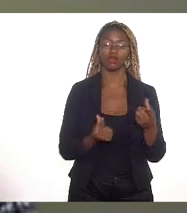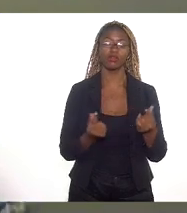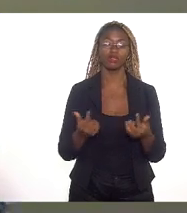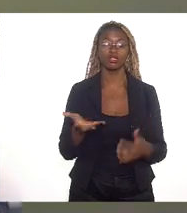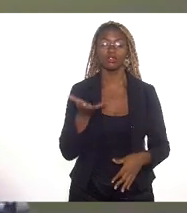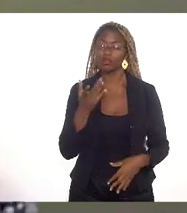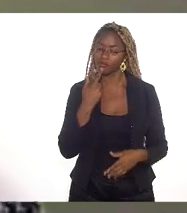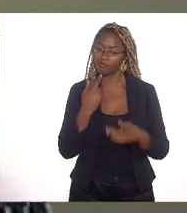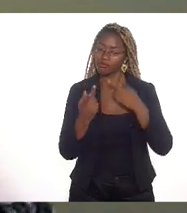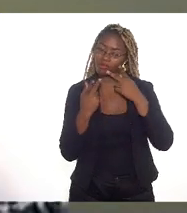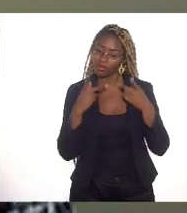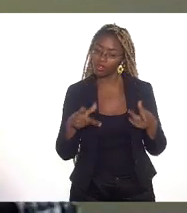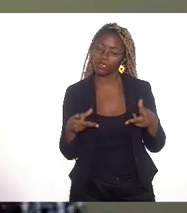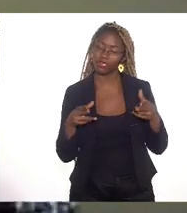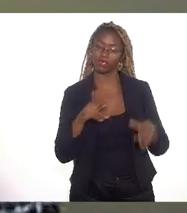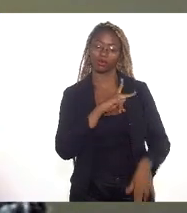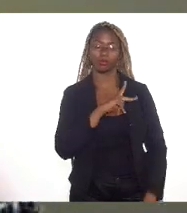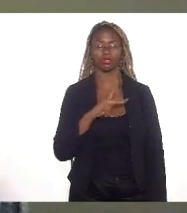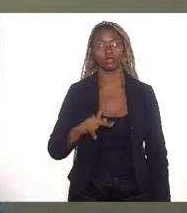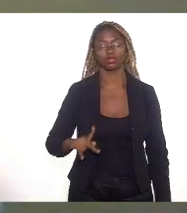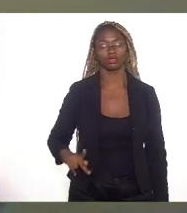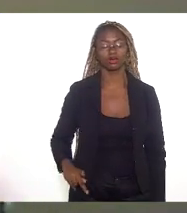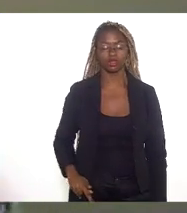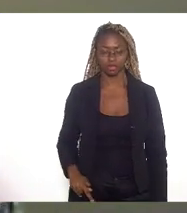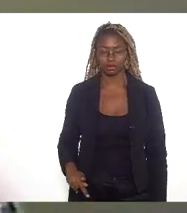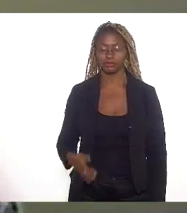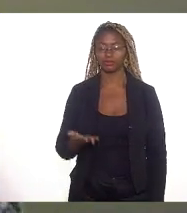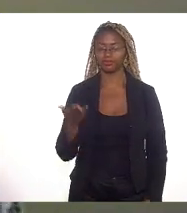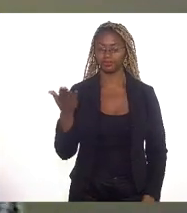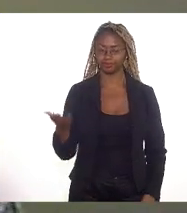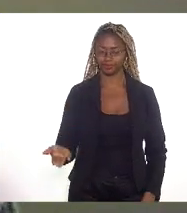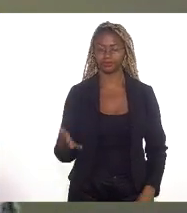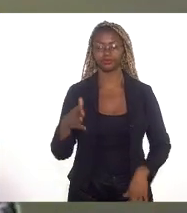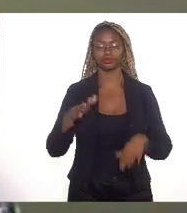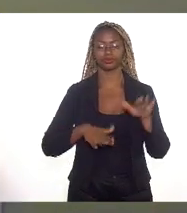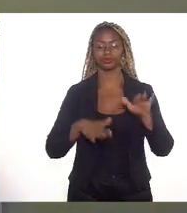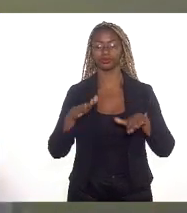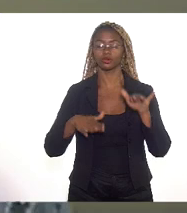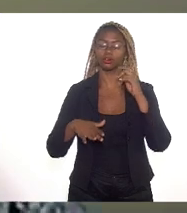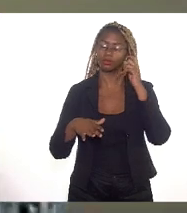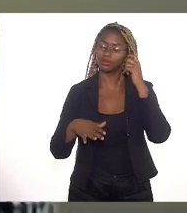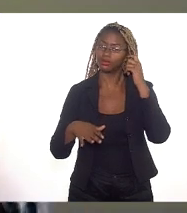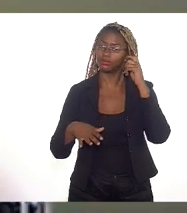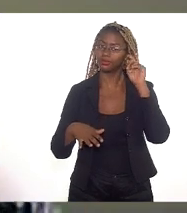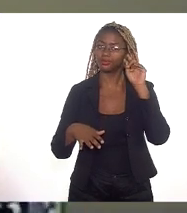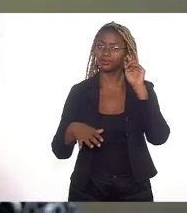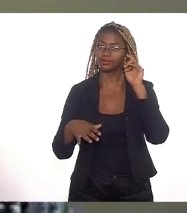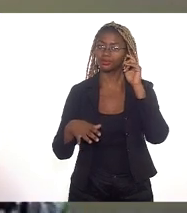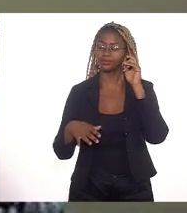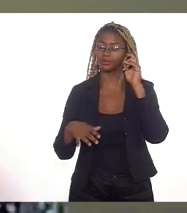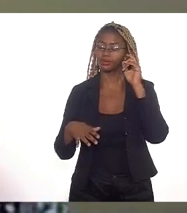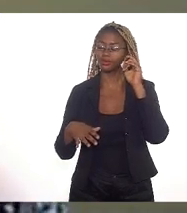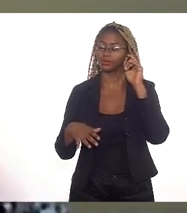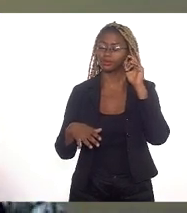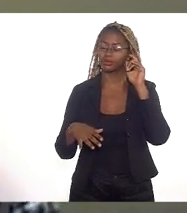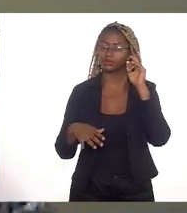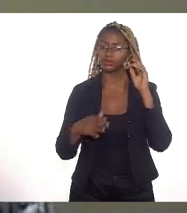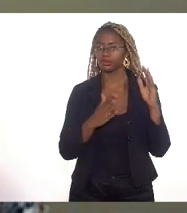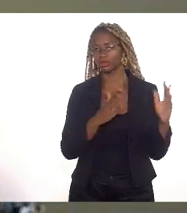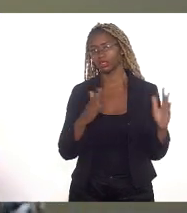valer das palavras do nosso presidente, que, ainda que seja um momento, e eu concordo com ele, uma